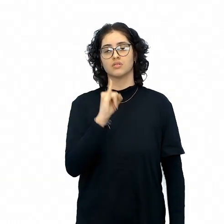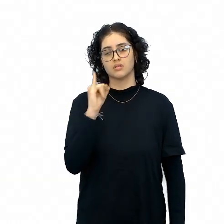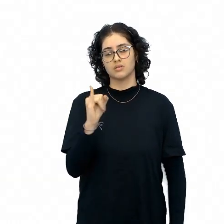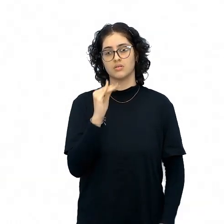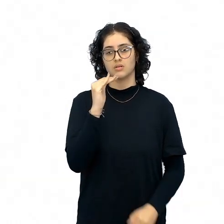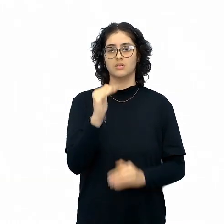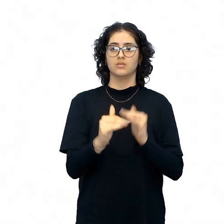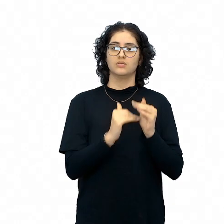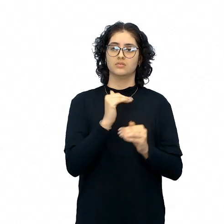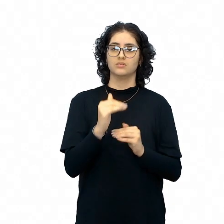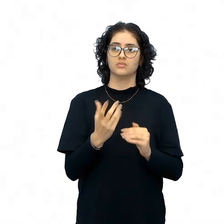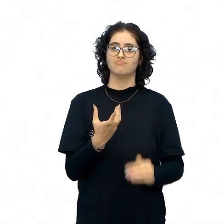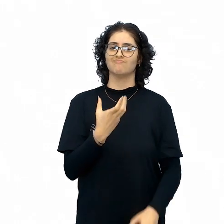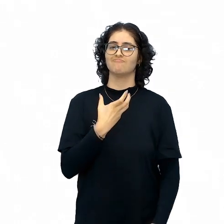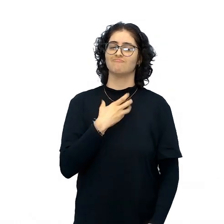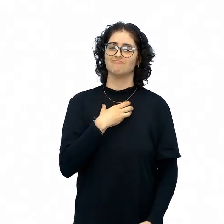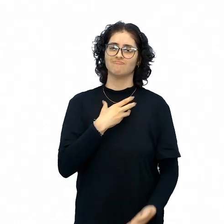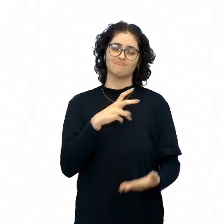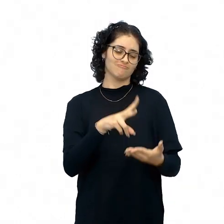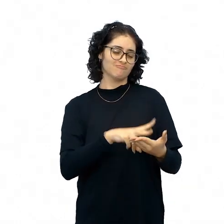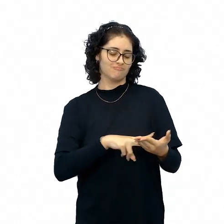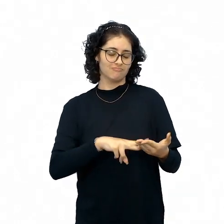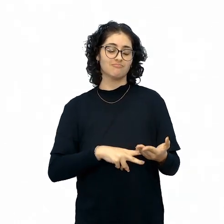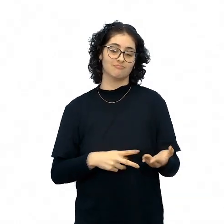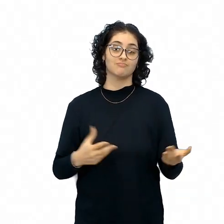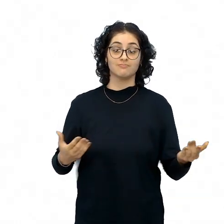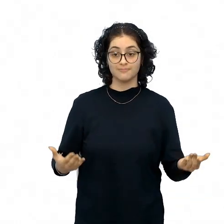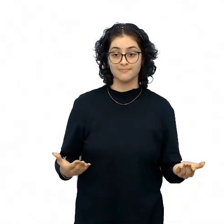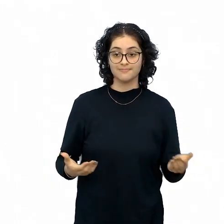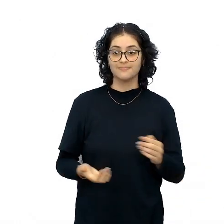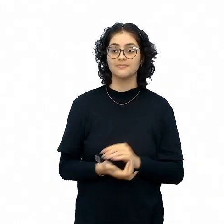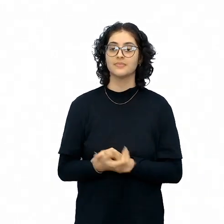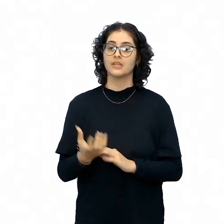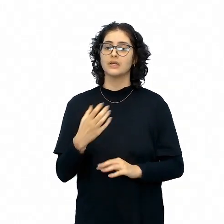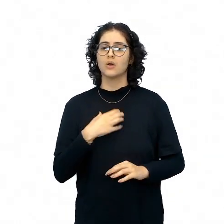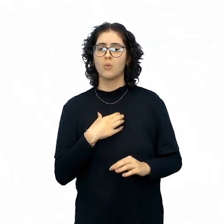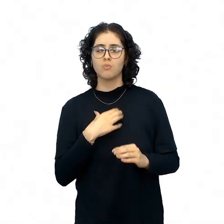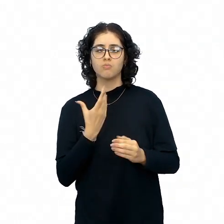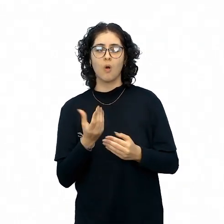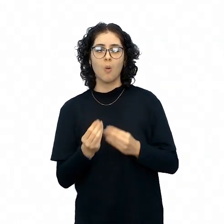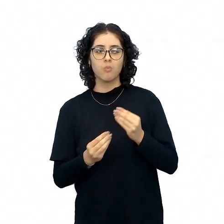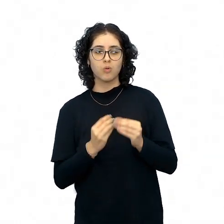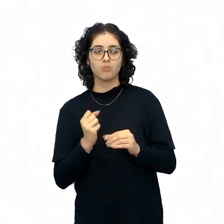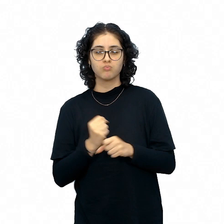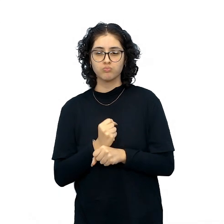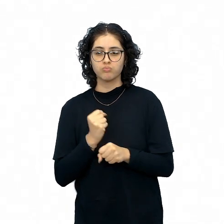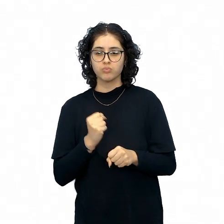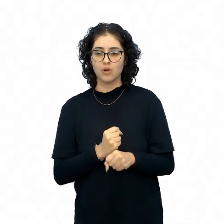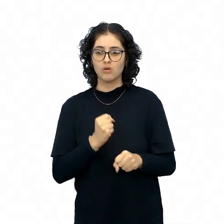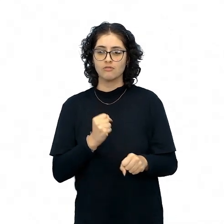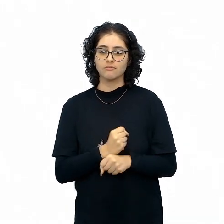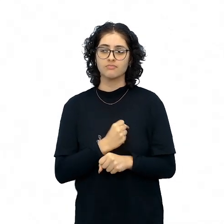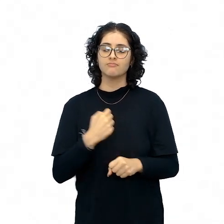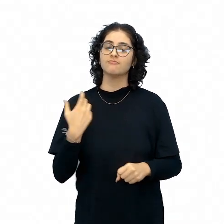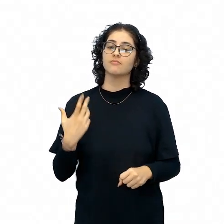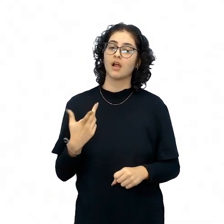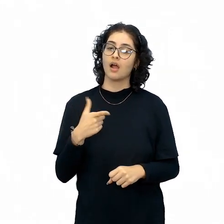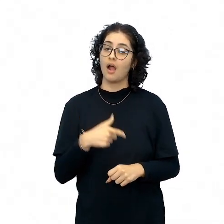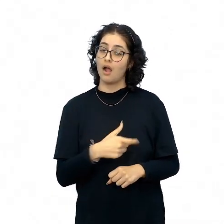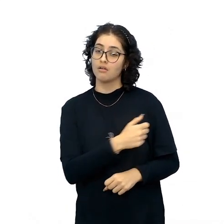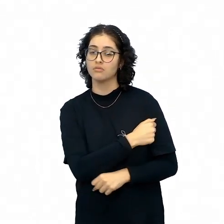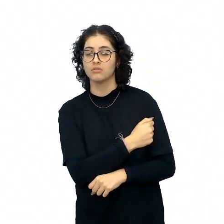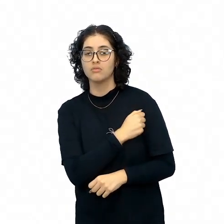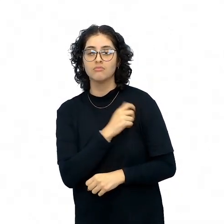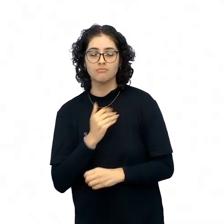construção de sentidos a partir das leituras. Essa construção de sentidos, ela leva o estudante para um